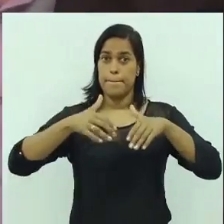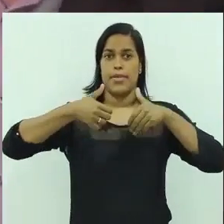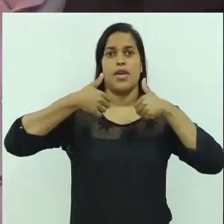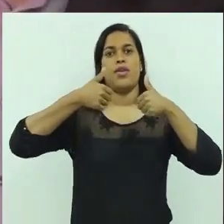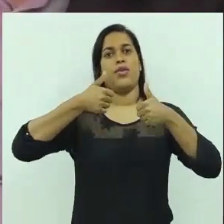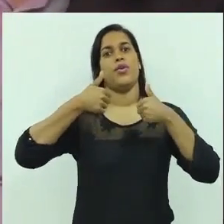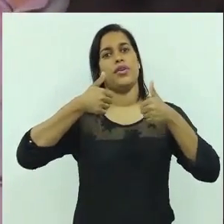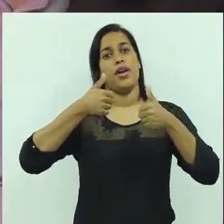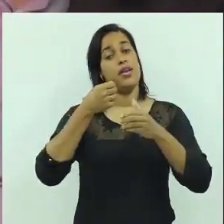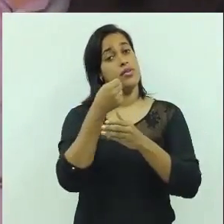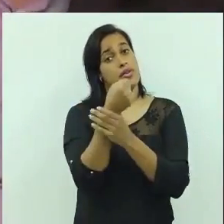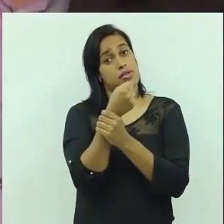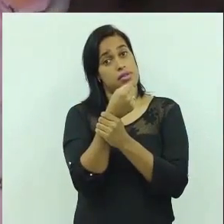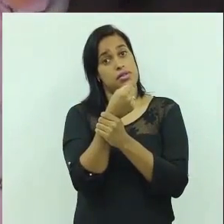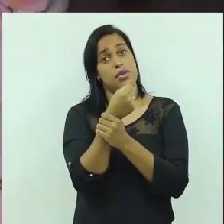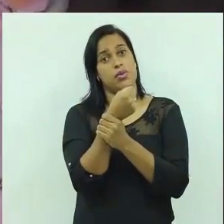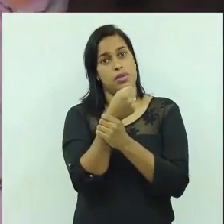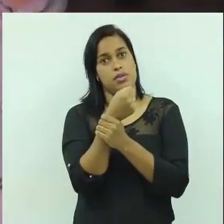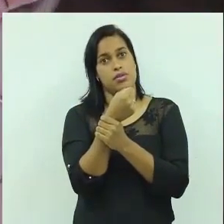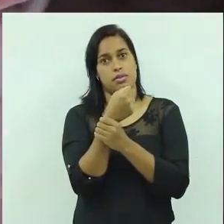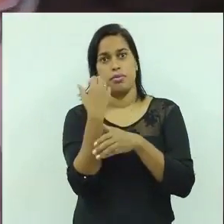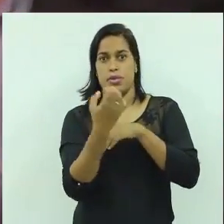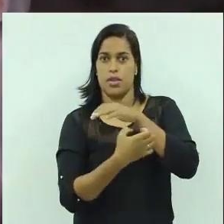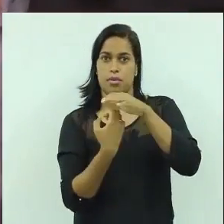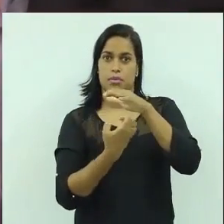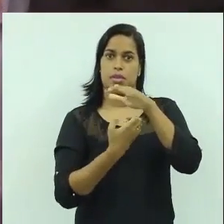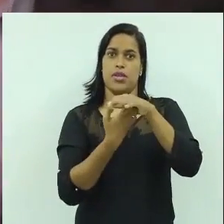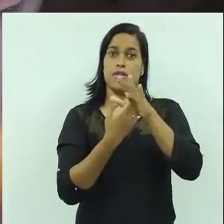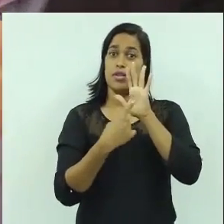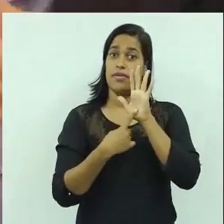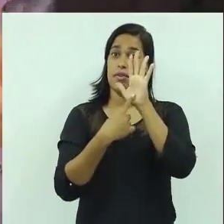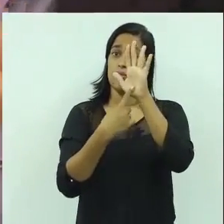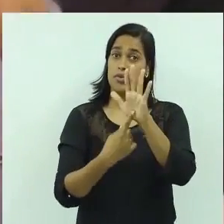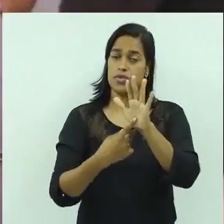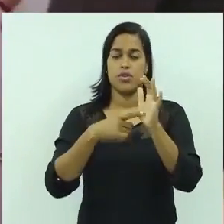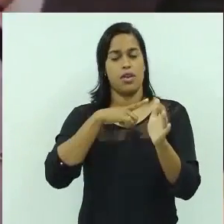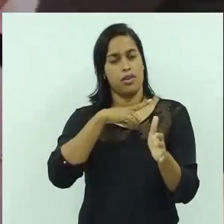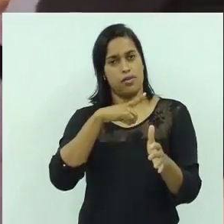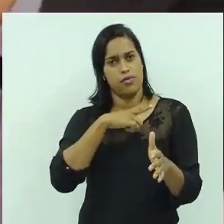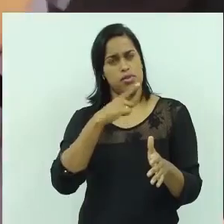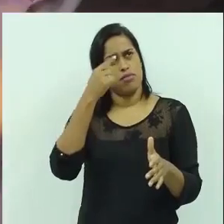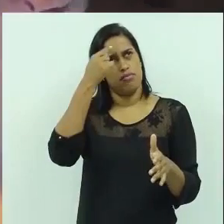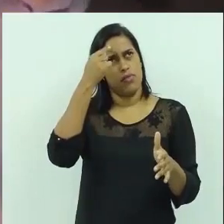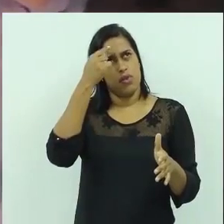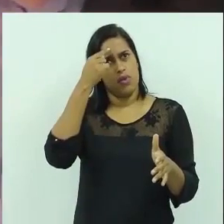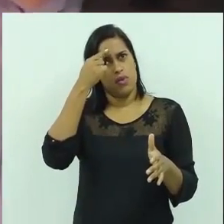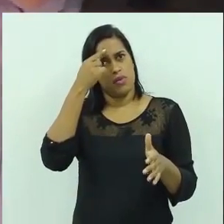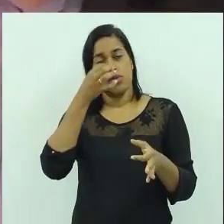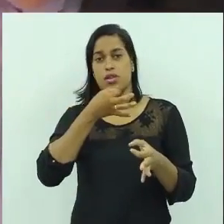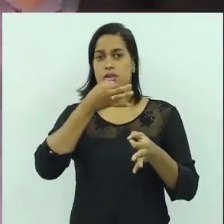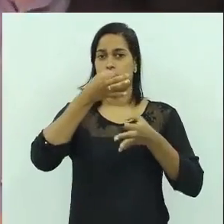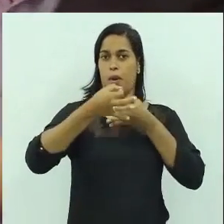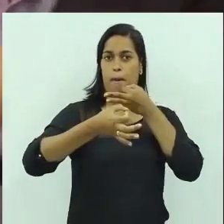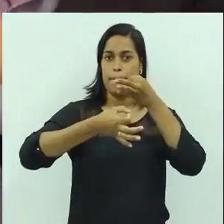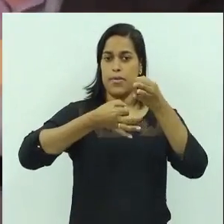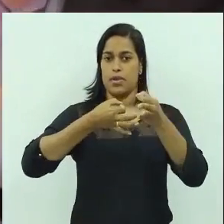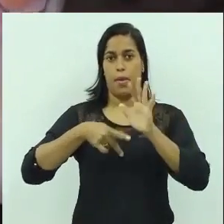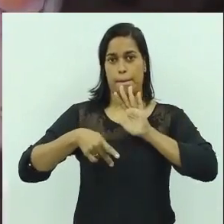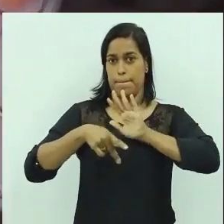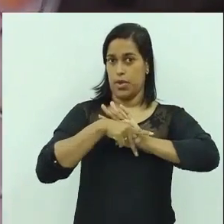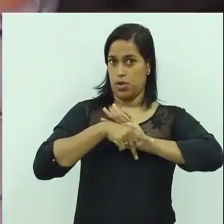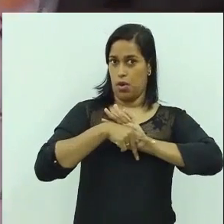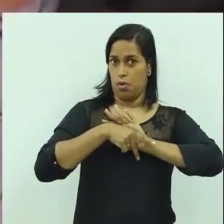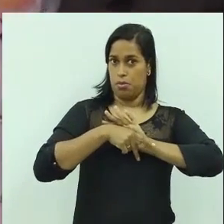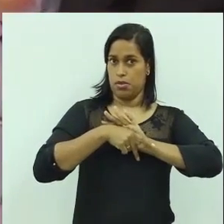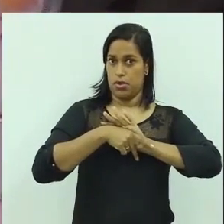Isso vai gerar uma segurança muito grande para a empresa. Isso vai mostrar que você tem uma consciência crítica de si mesmo, não